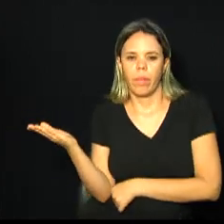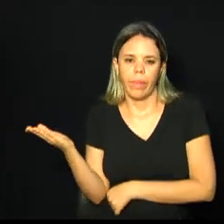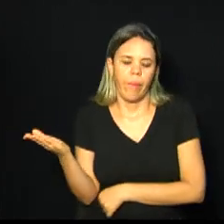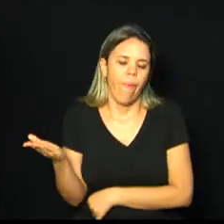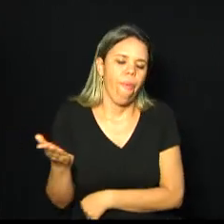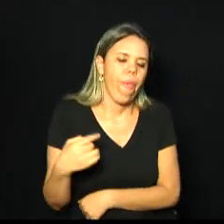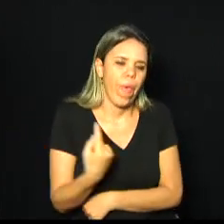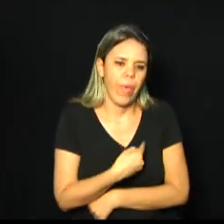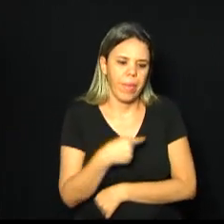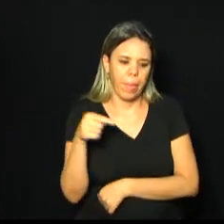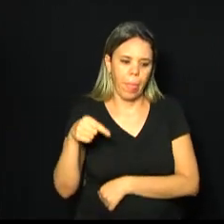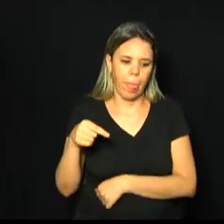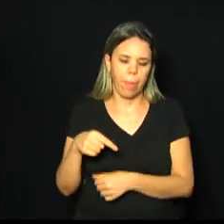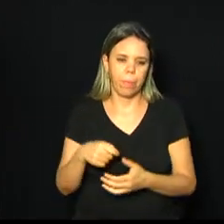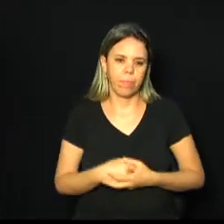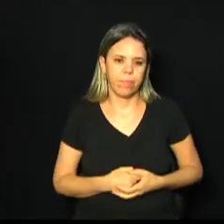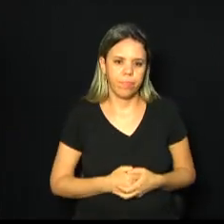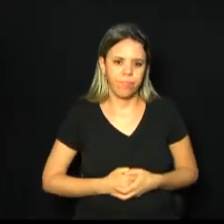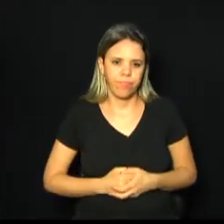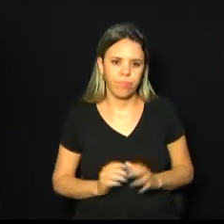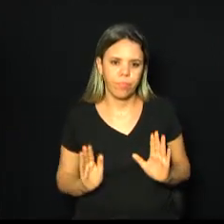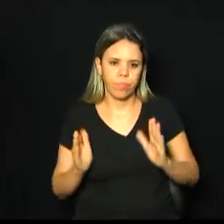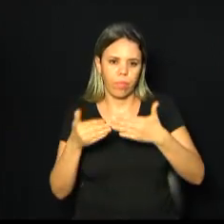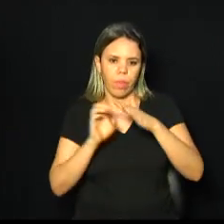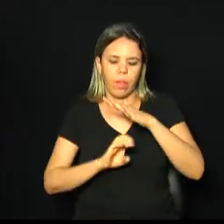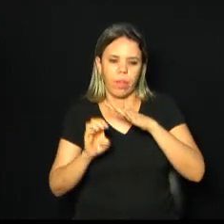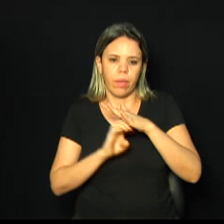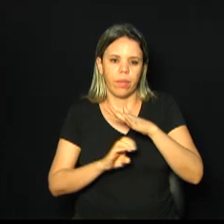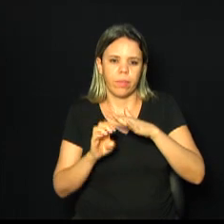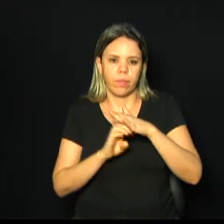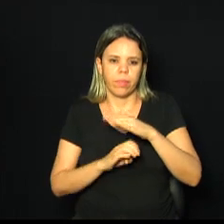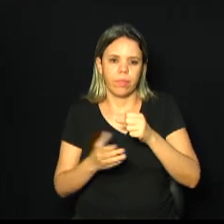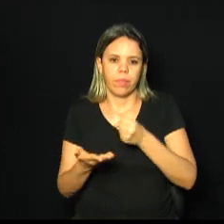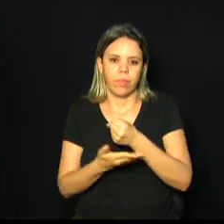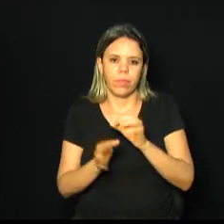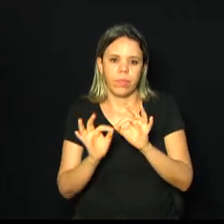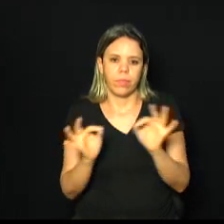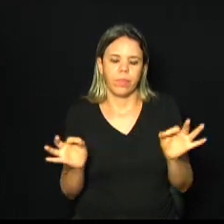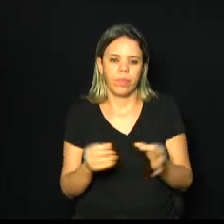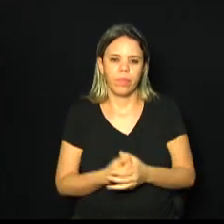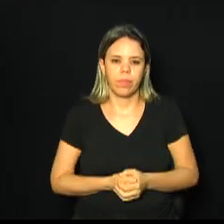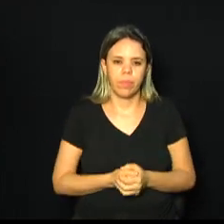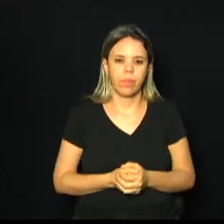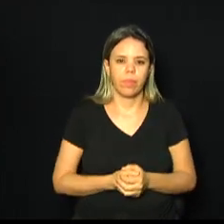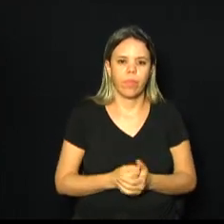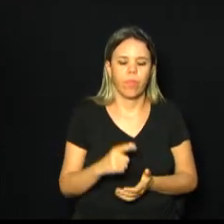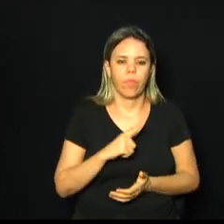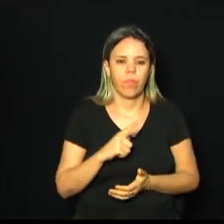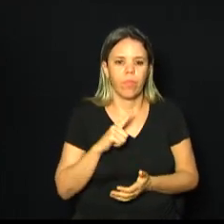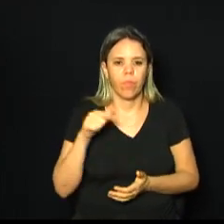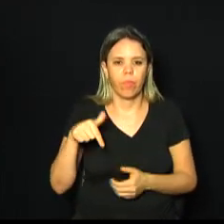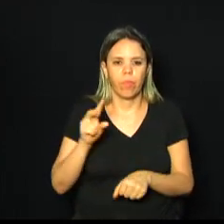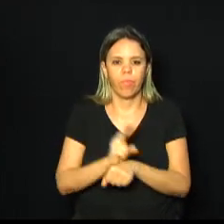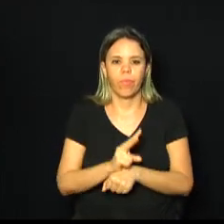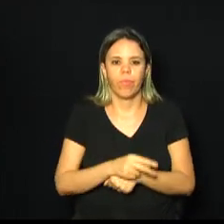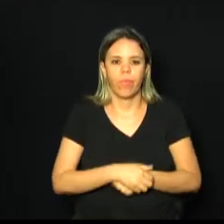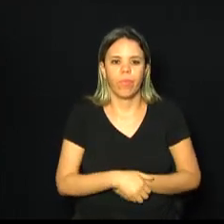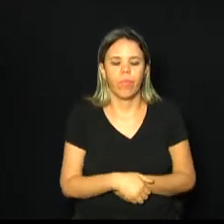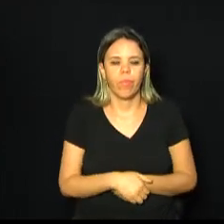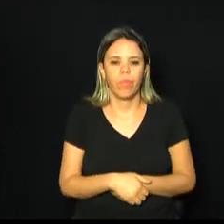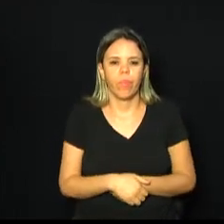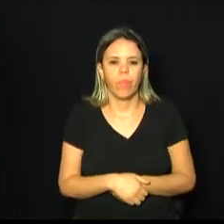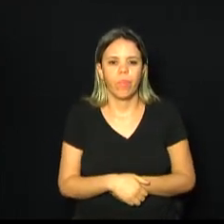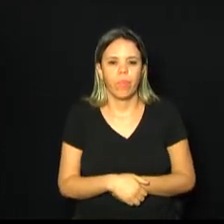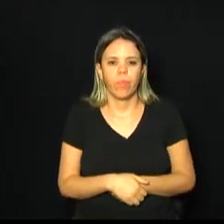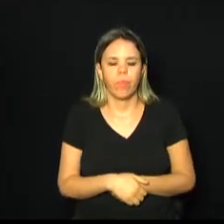que a gente focou, foi para uma empresa de pequeno porte. O que eu tenho que cuidar? Eu tenho que ver